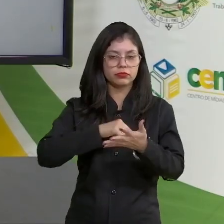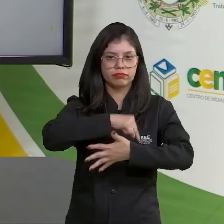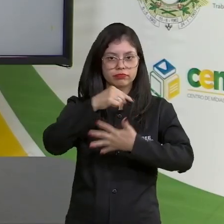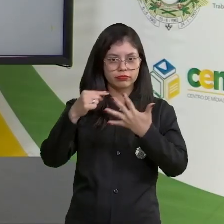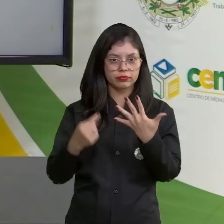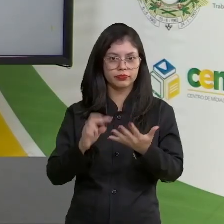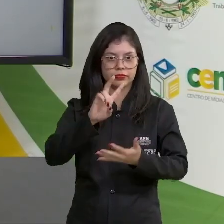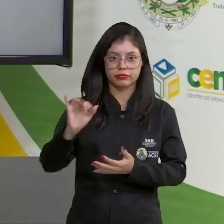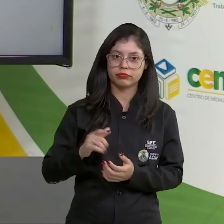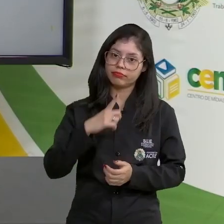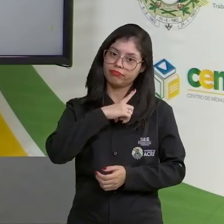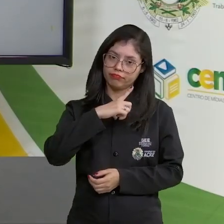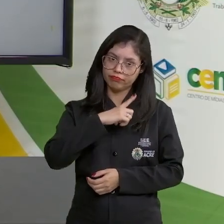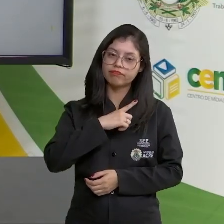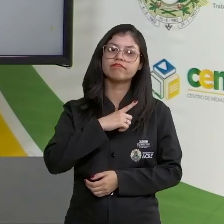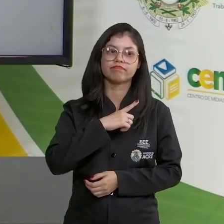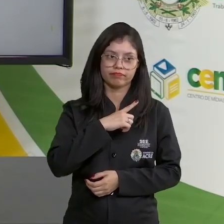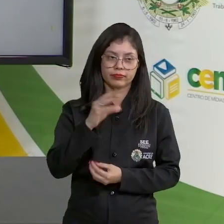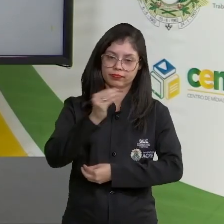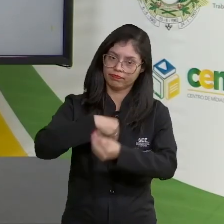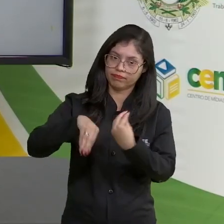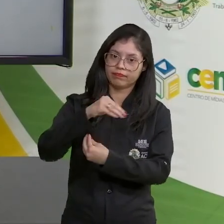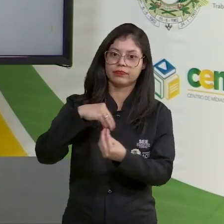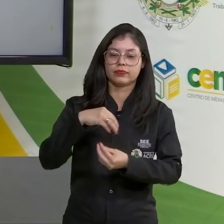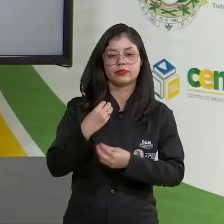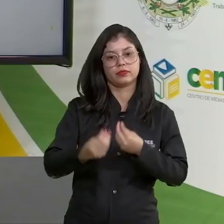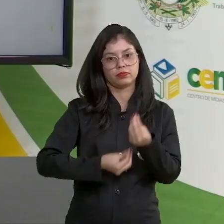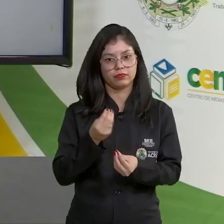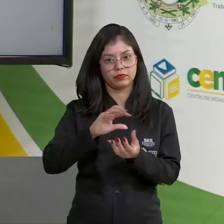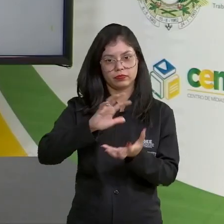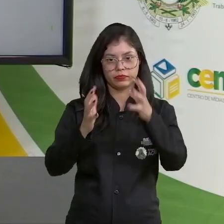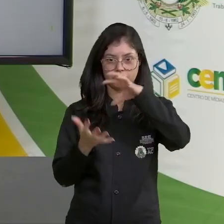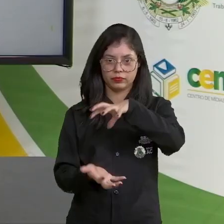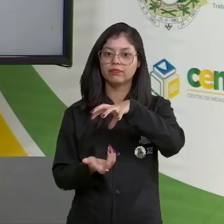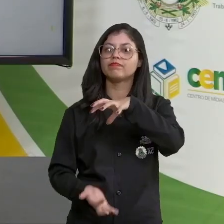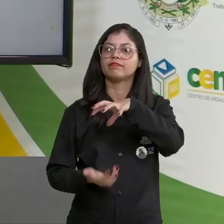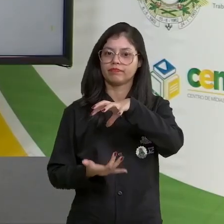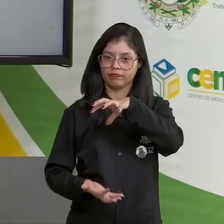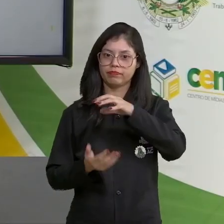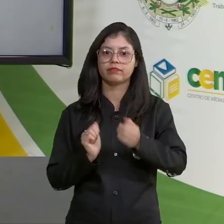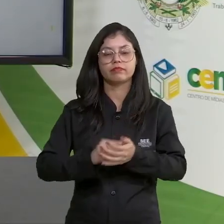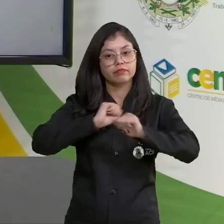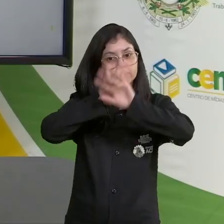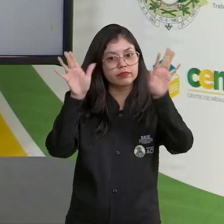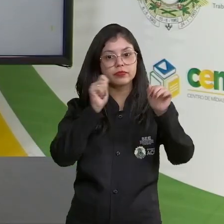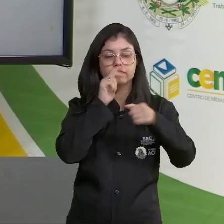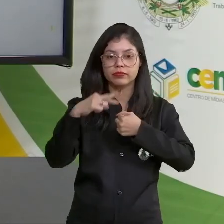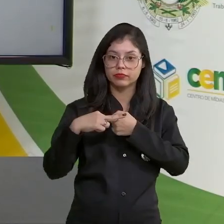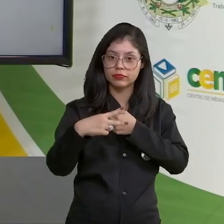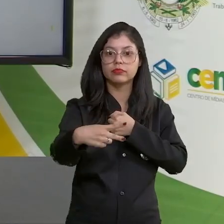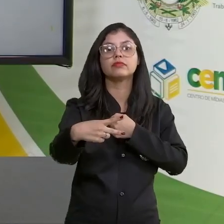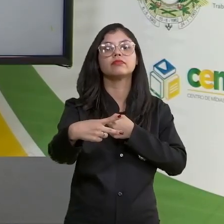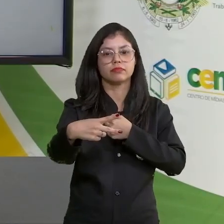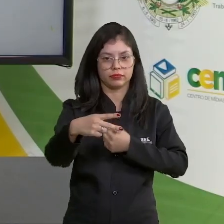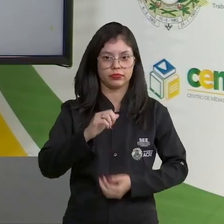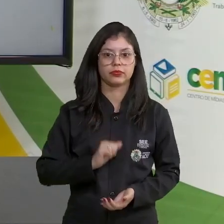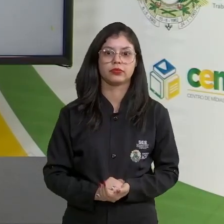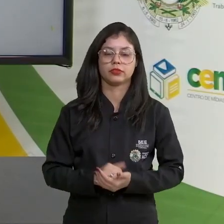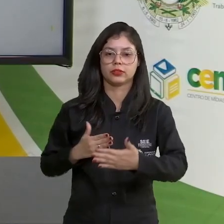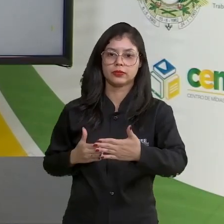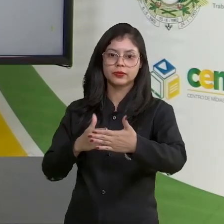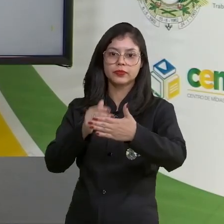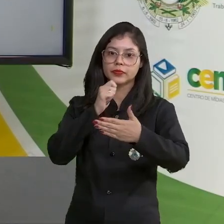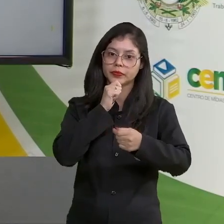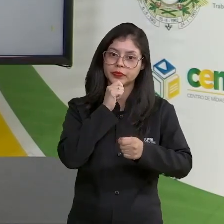variáveis vai se envolver com o efeito estufa. Tá certo? É claro, a gente vai ver as consequências, os impactos